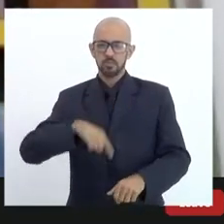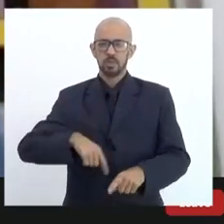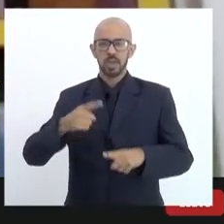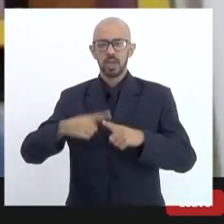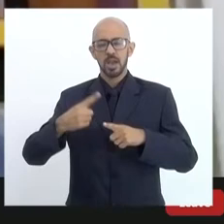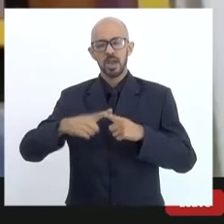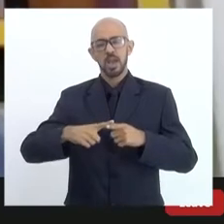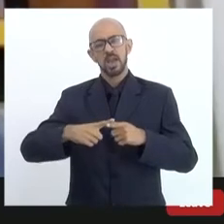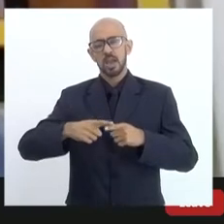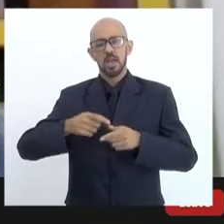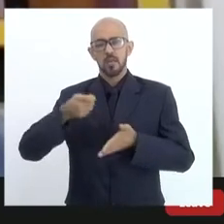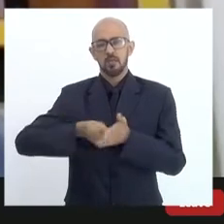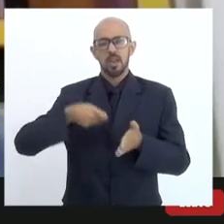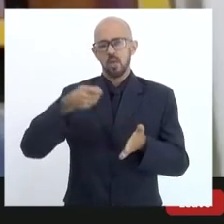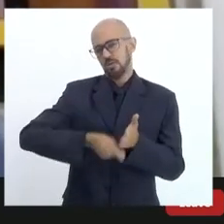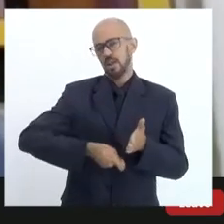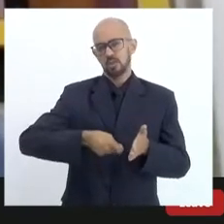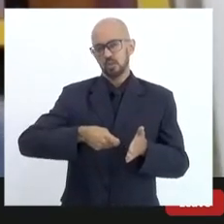essa luta,